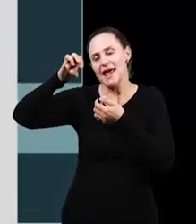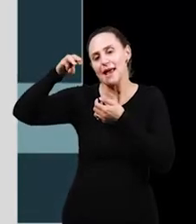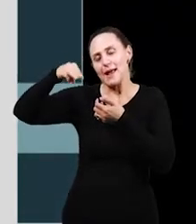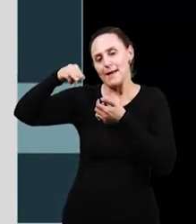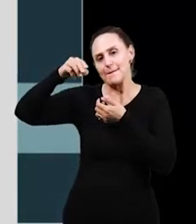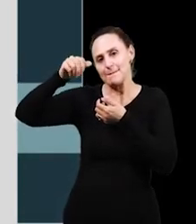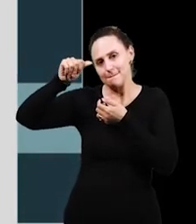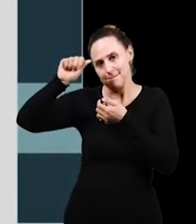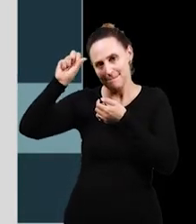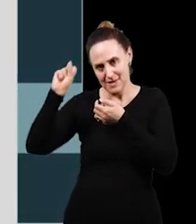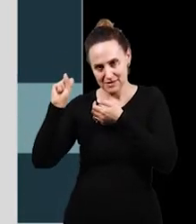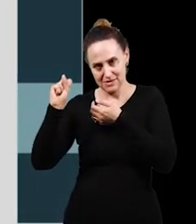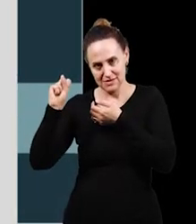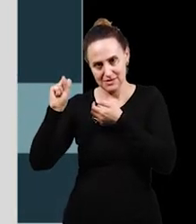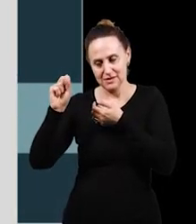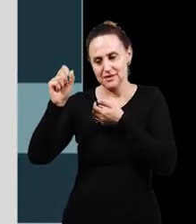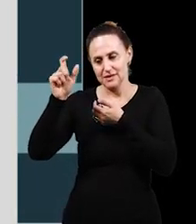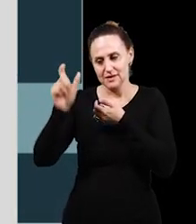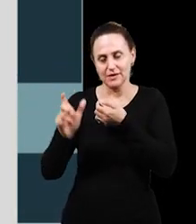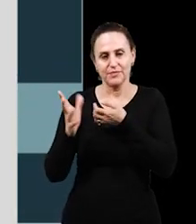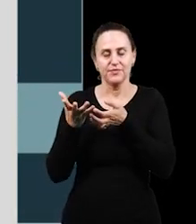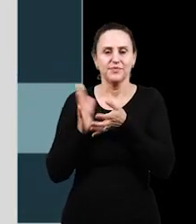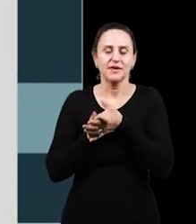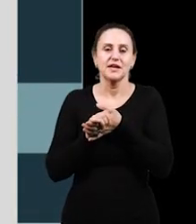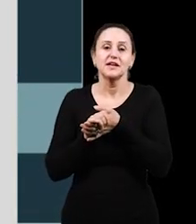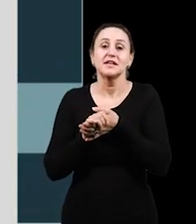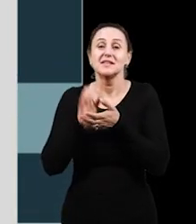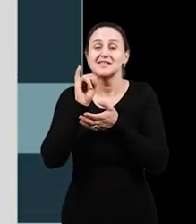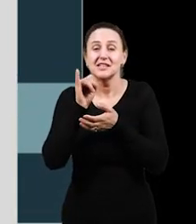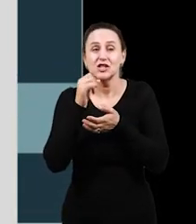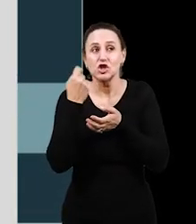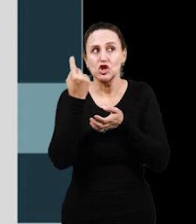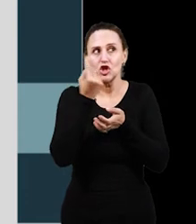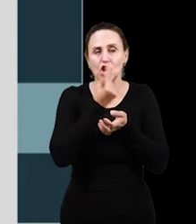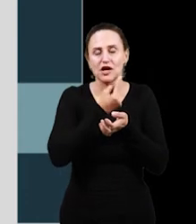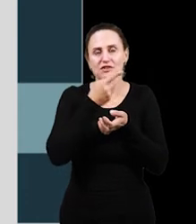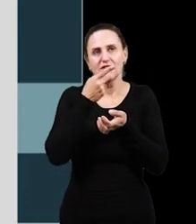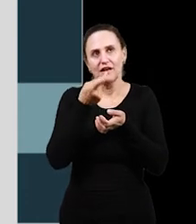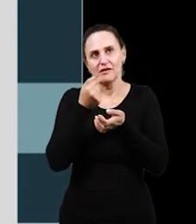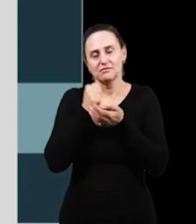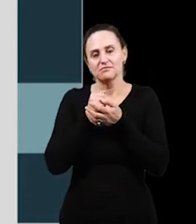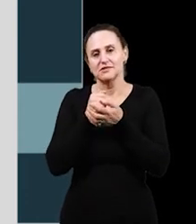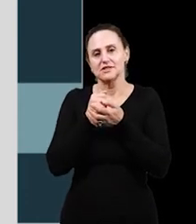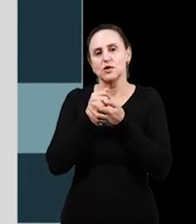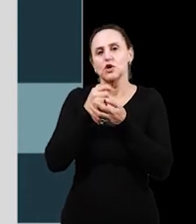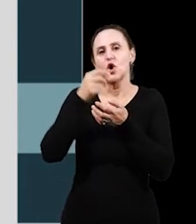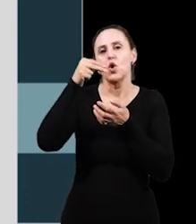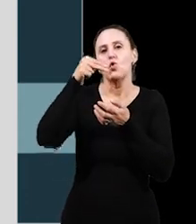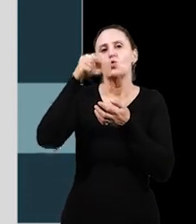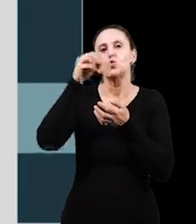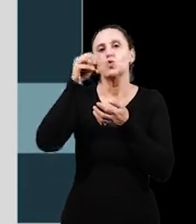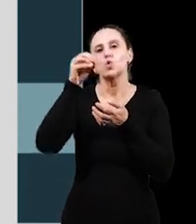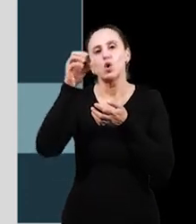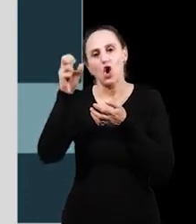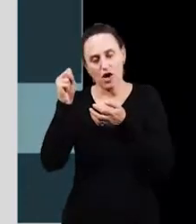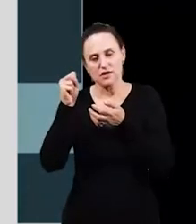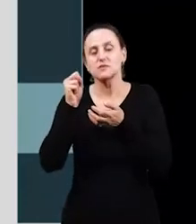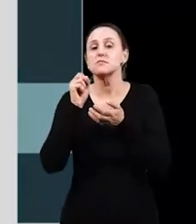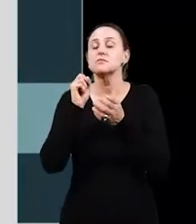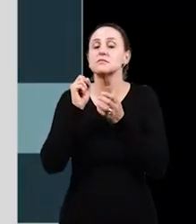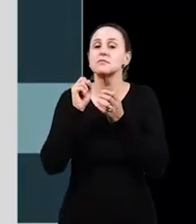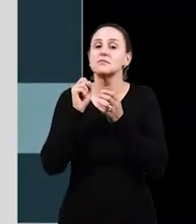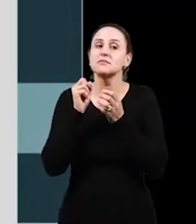exemplo em nós falávamos bem se a gente dividir nós e bem não pode ser dividido né mas falar